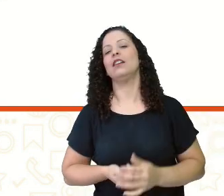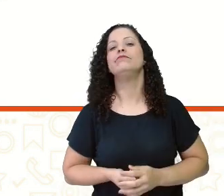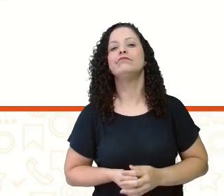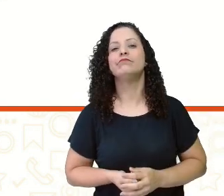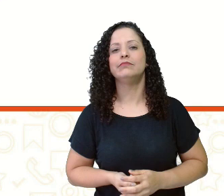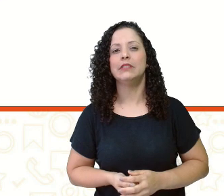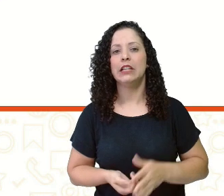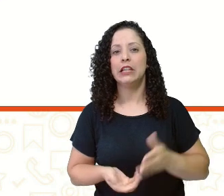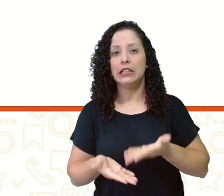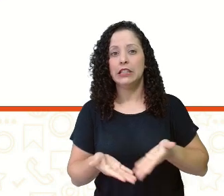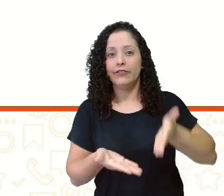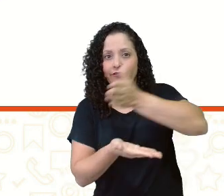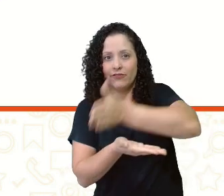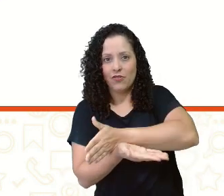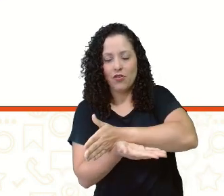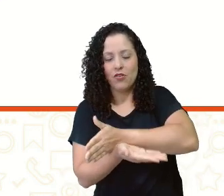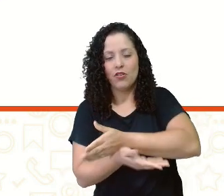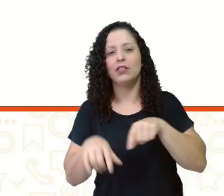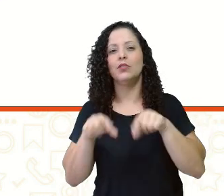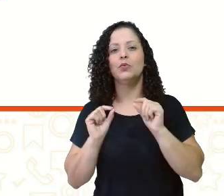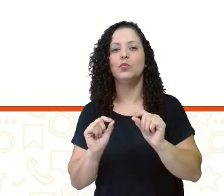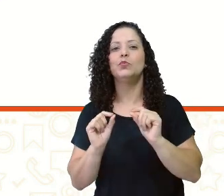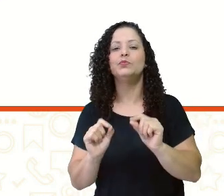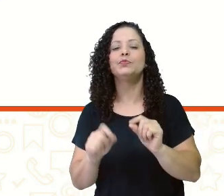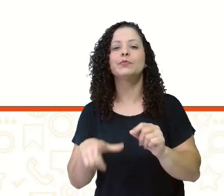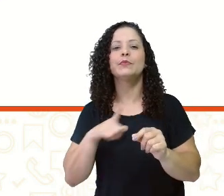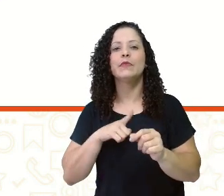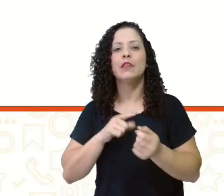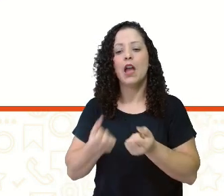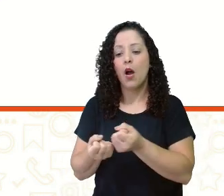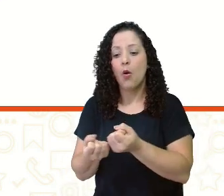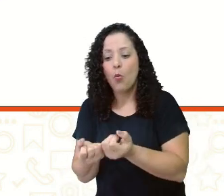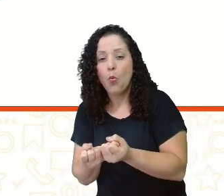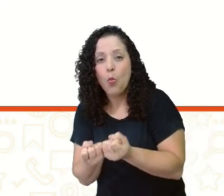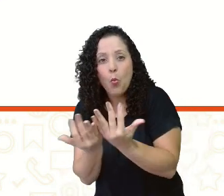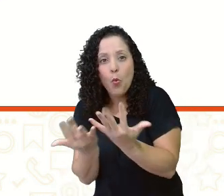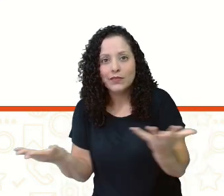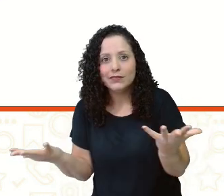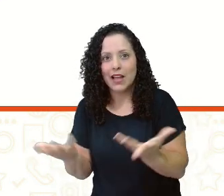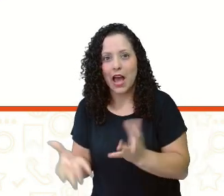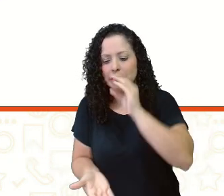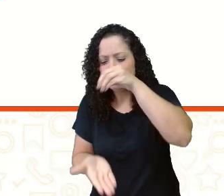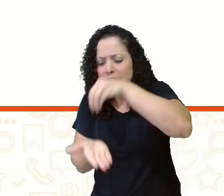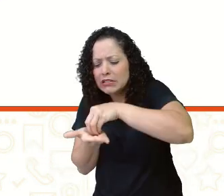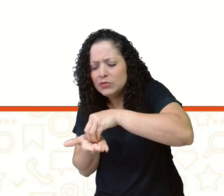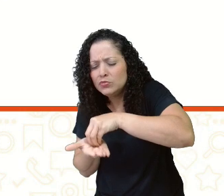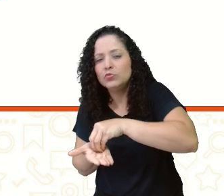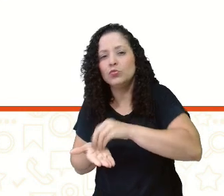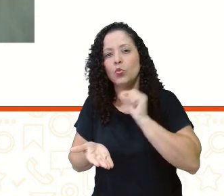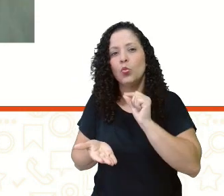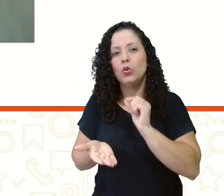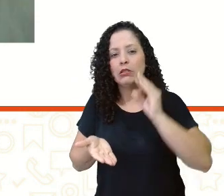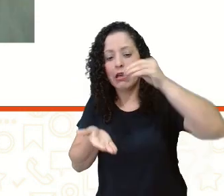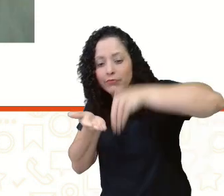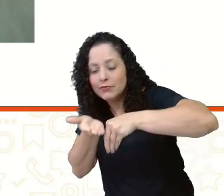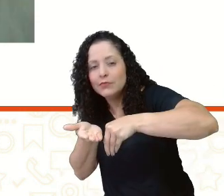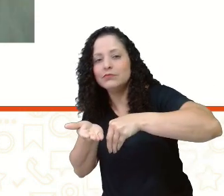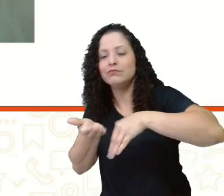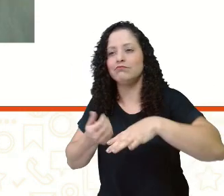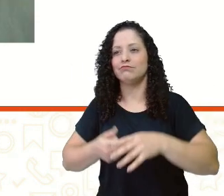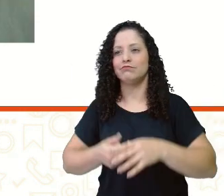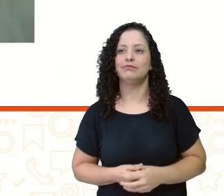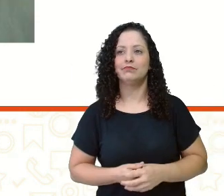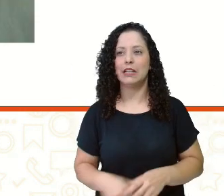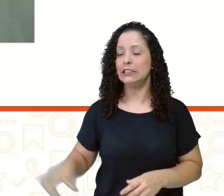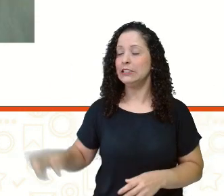na parte de fora, correspondendo à quantidade de objetos que estão guardados lá dentro, no interior da caixa.